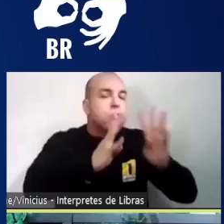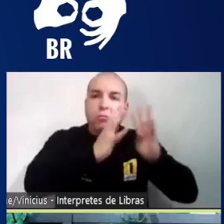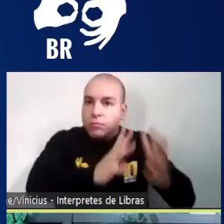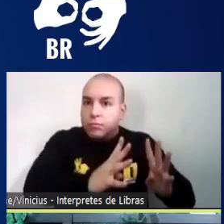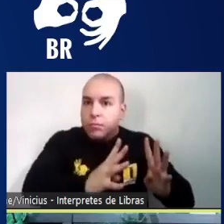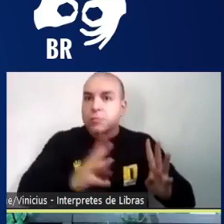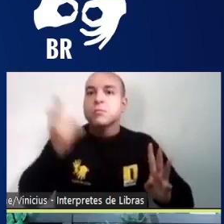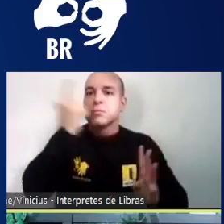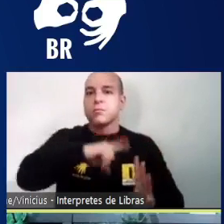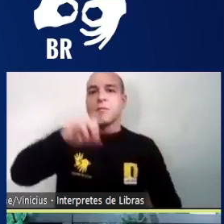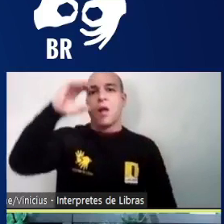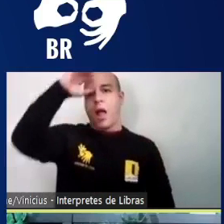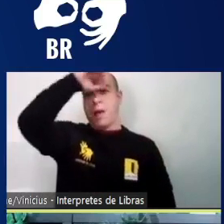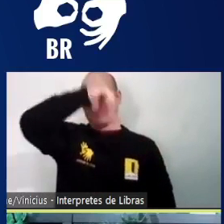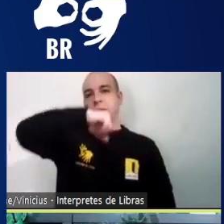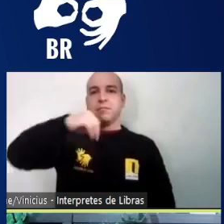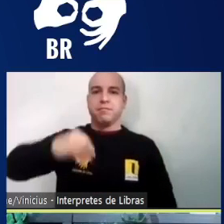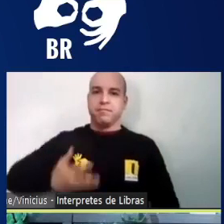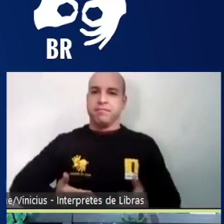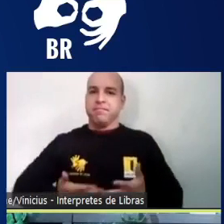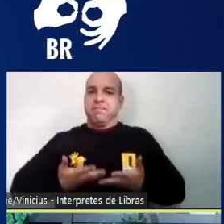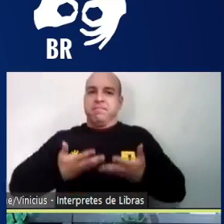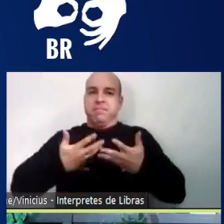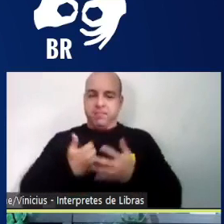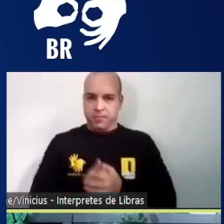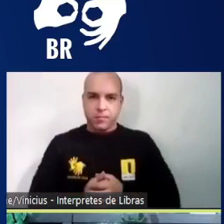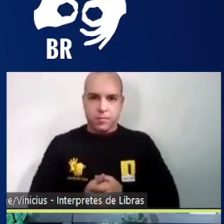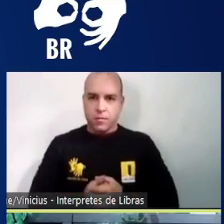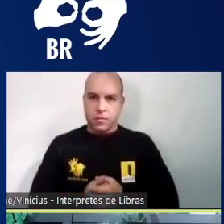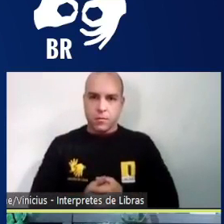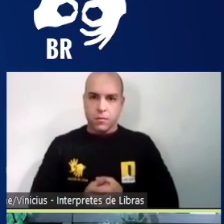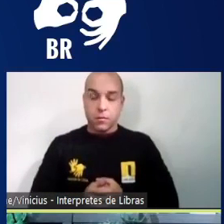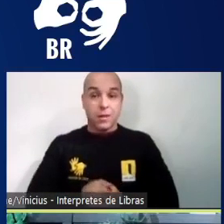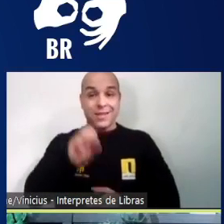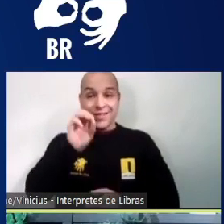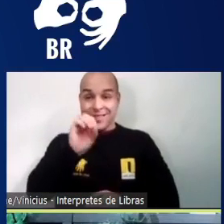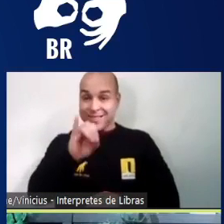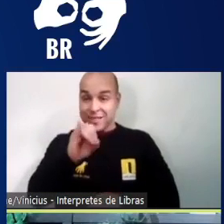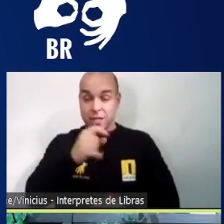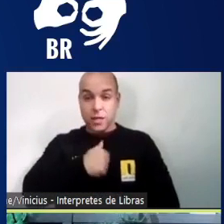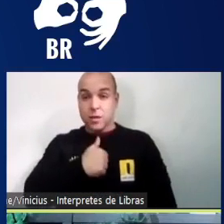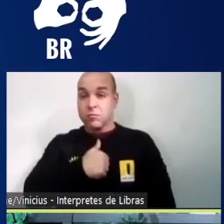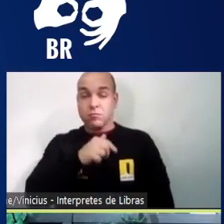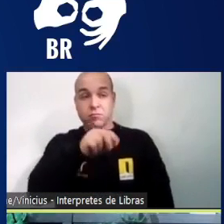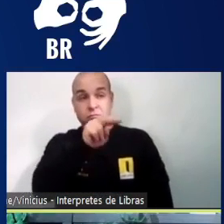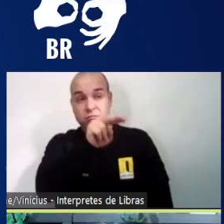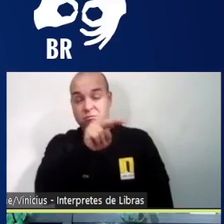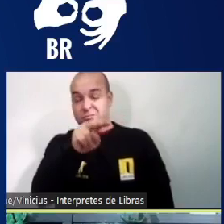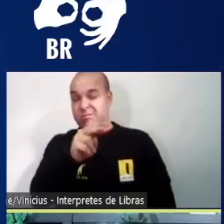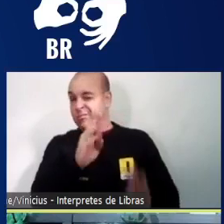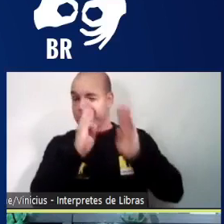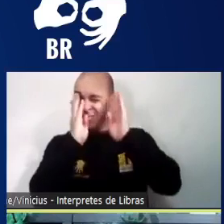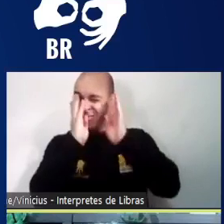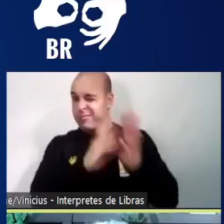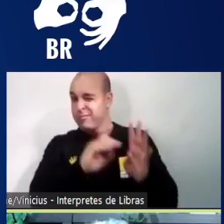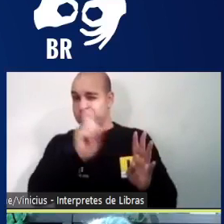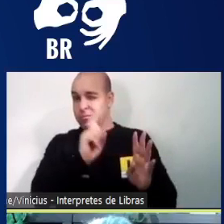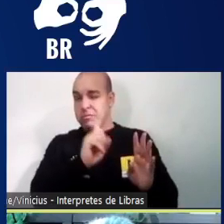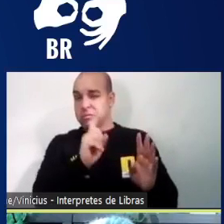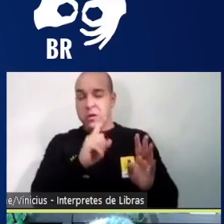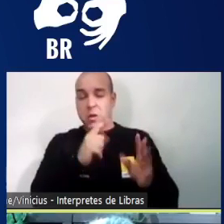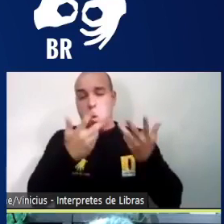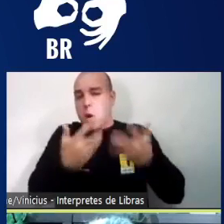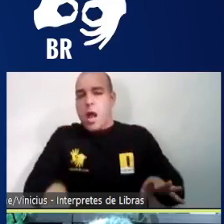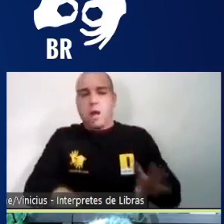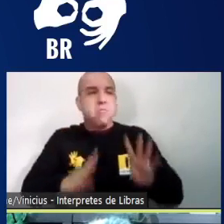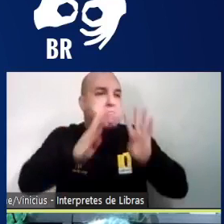O preconceito está em não ouvir. E a partir do momento que não